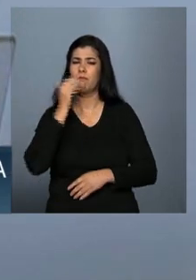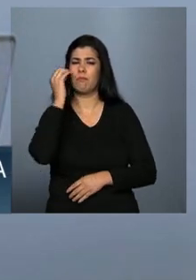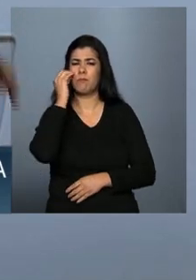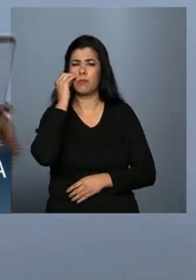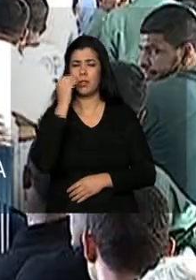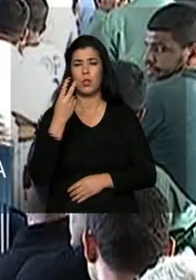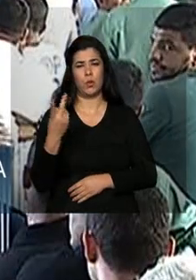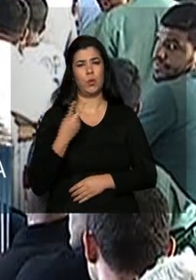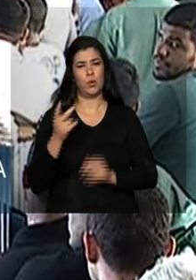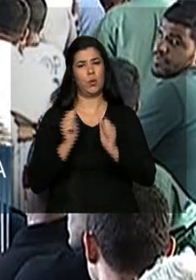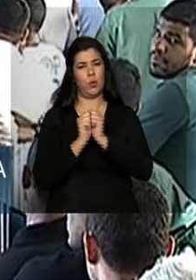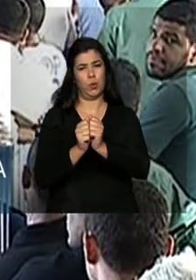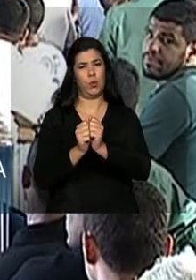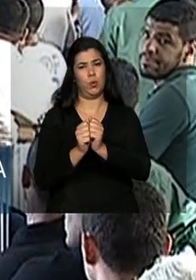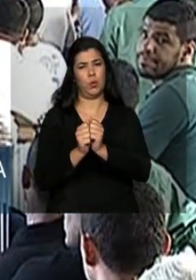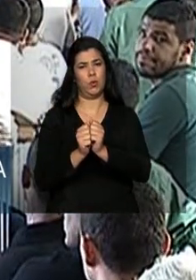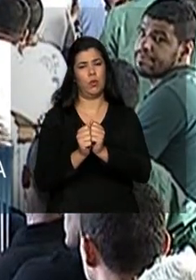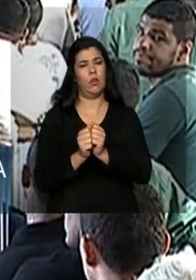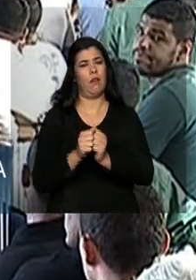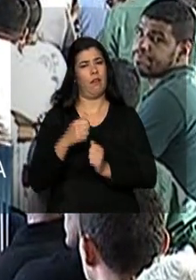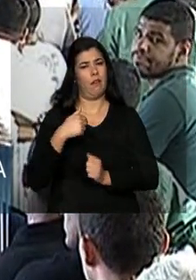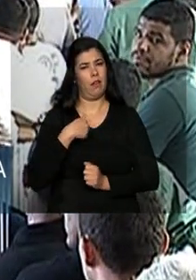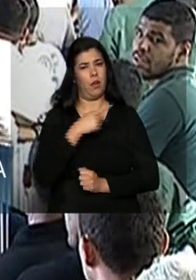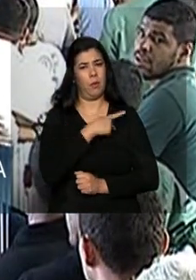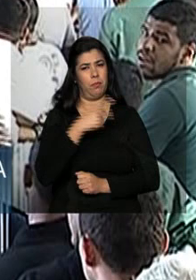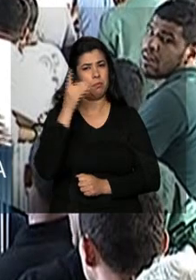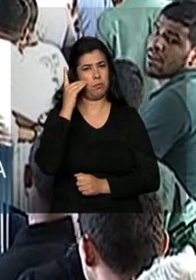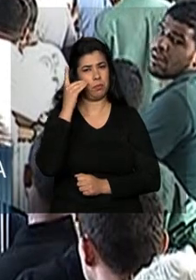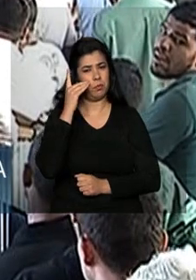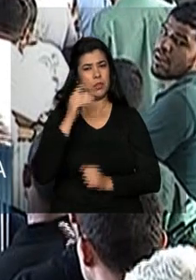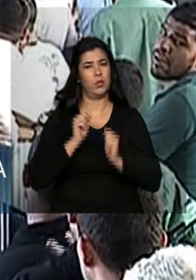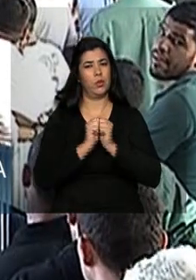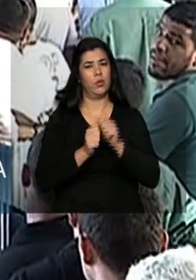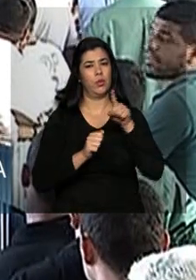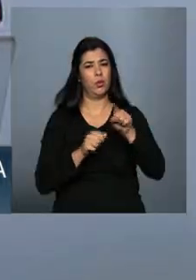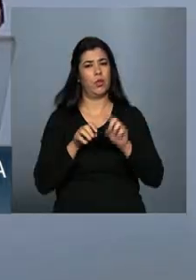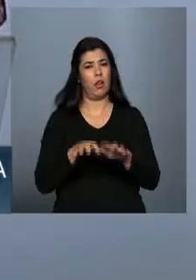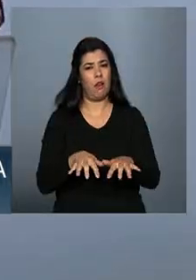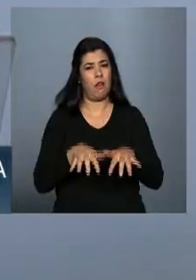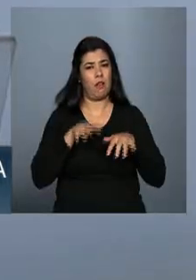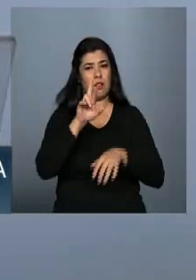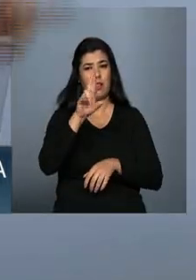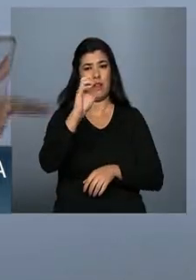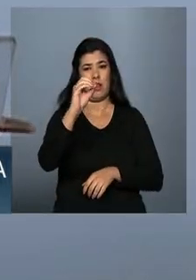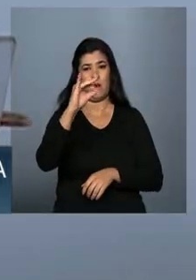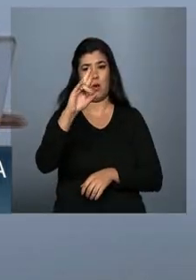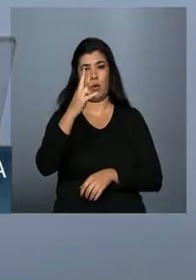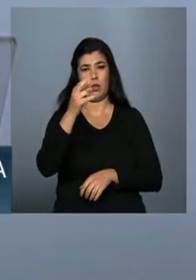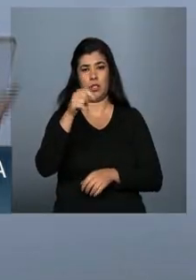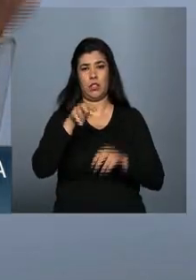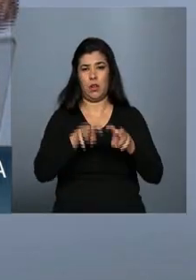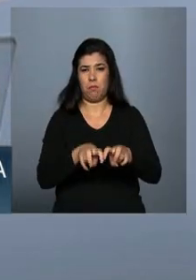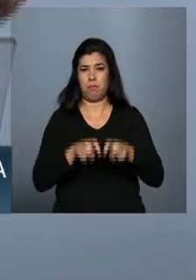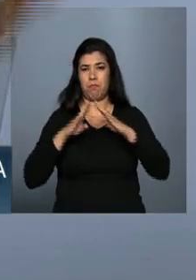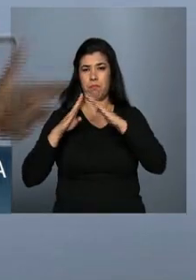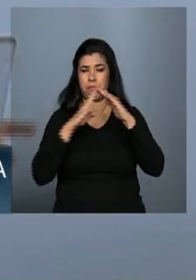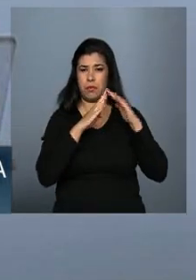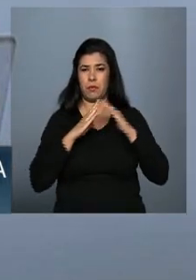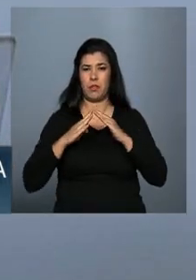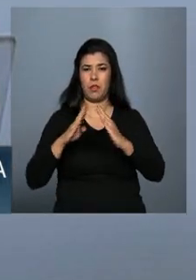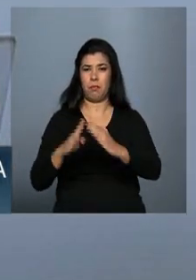e você começamos juntos na Rocinha, no Humor, no Cantagalo,